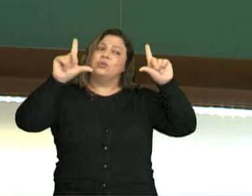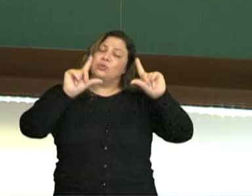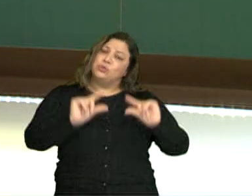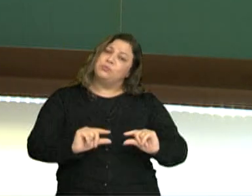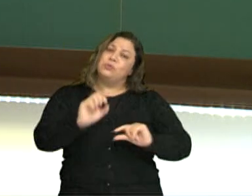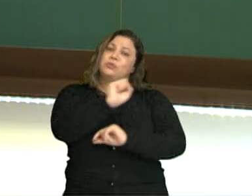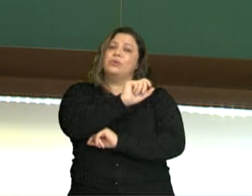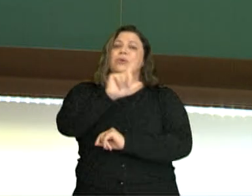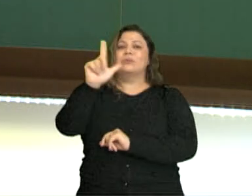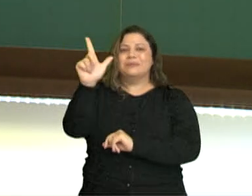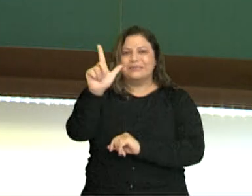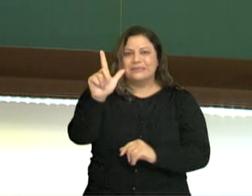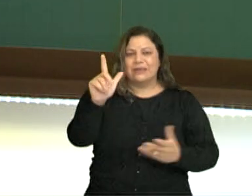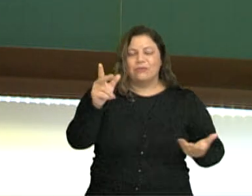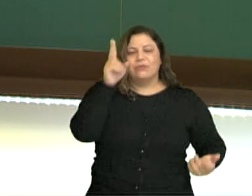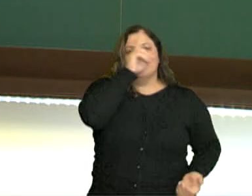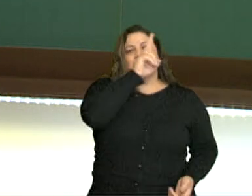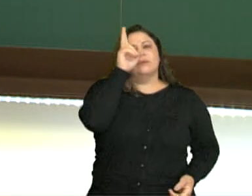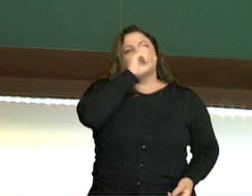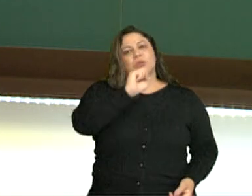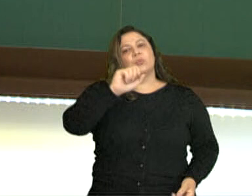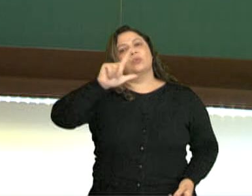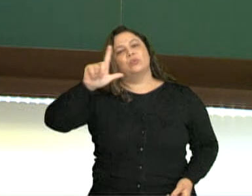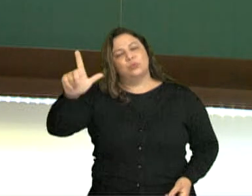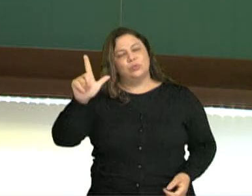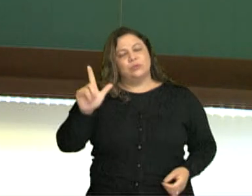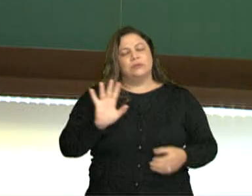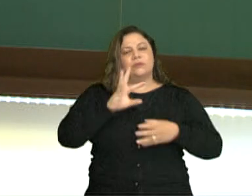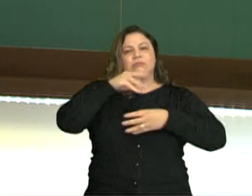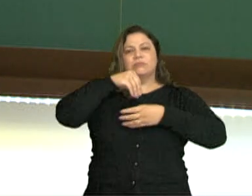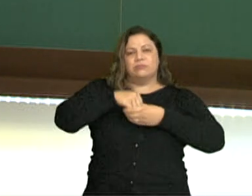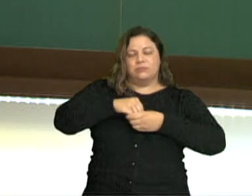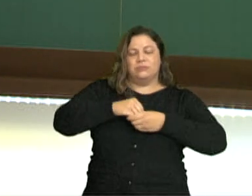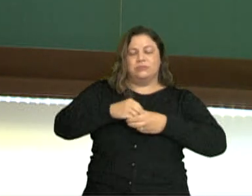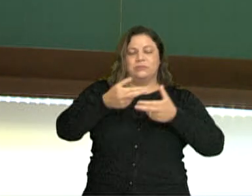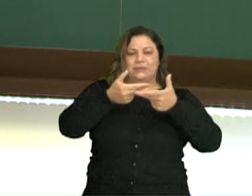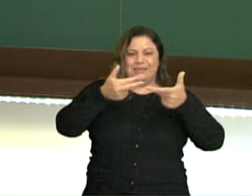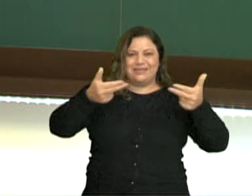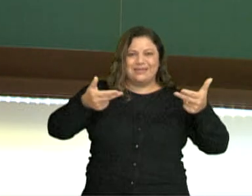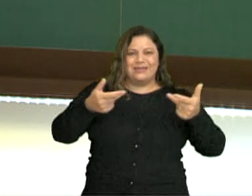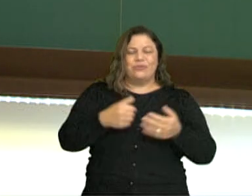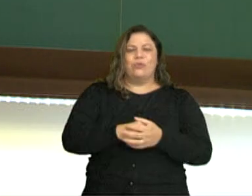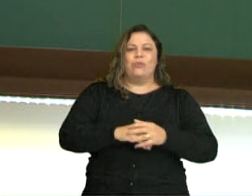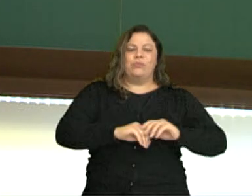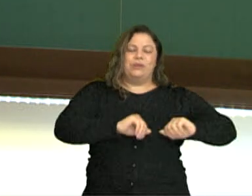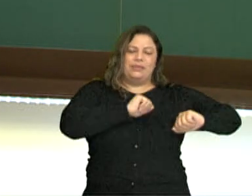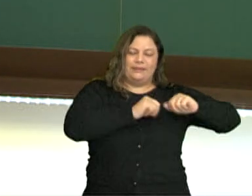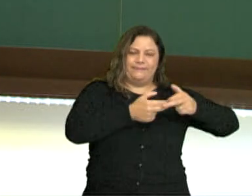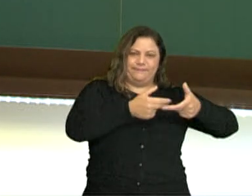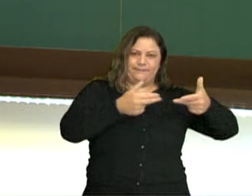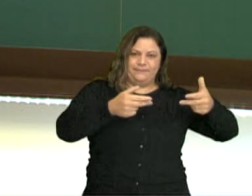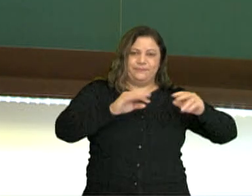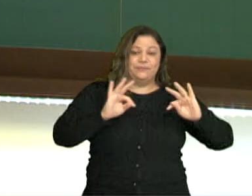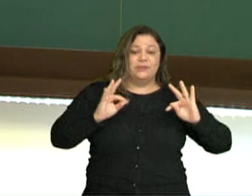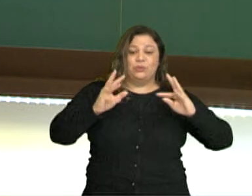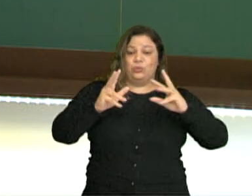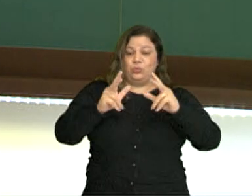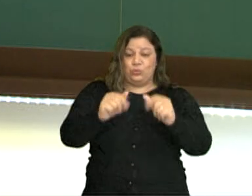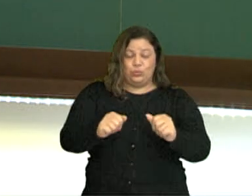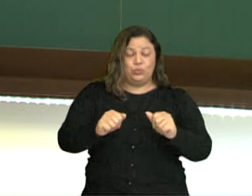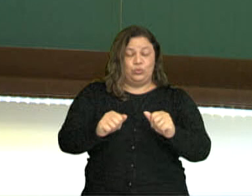de sal. Lembrando que o sal está presente nos alimentos industrializados e não somente naquele sal que você coloca aí quando